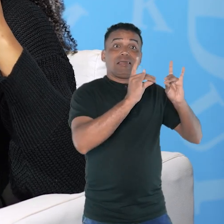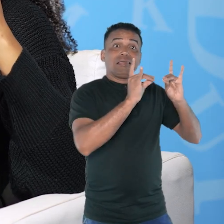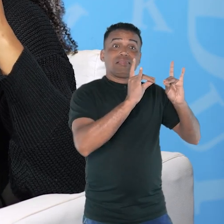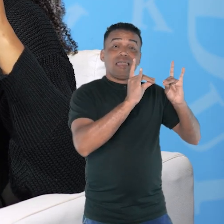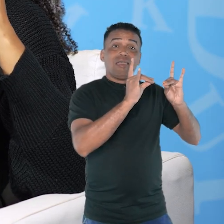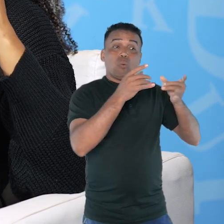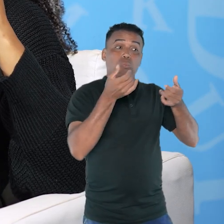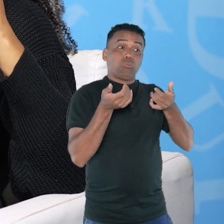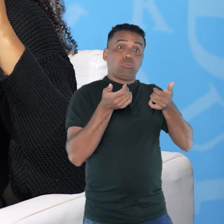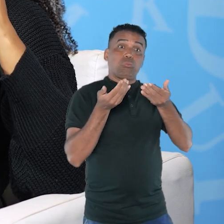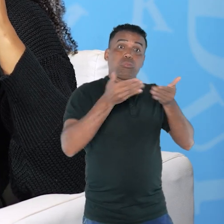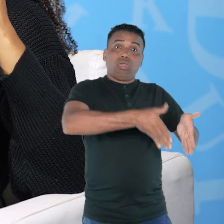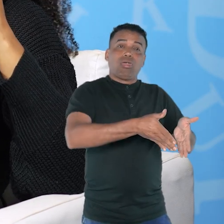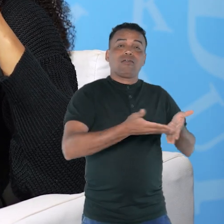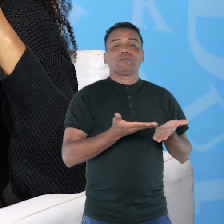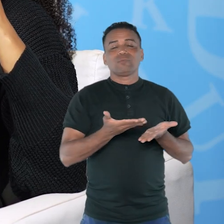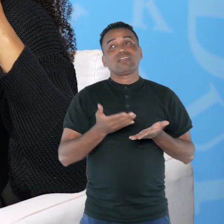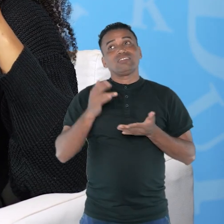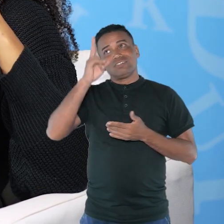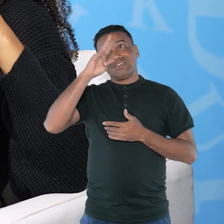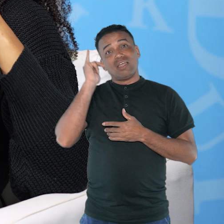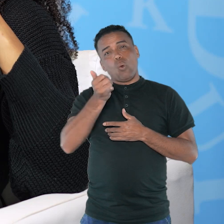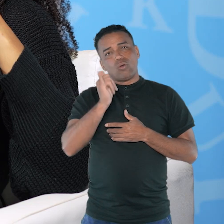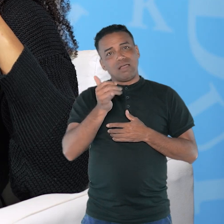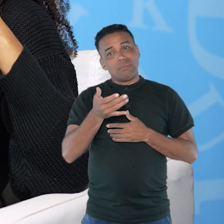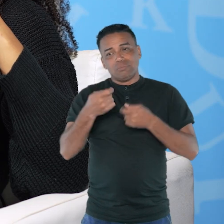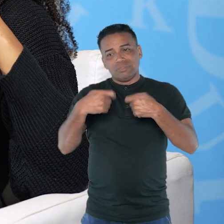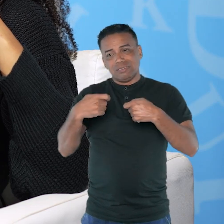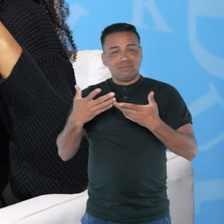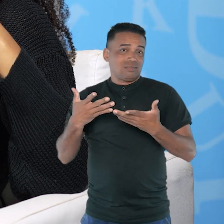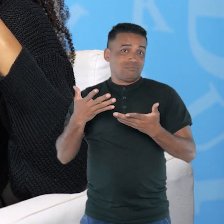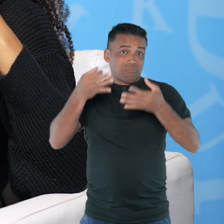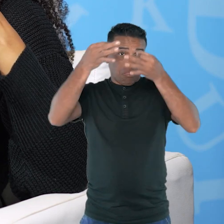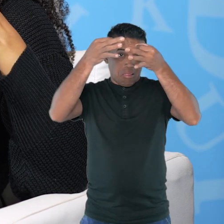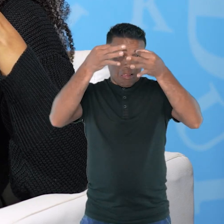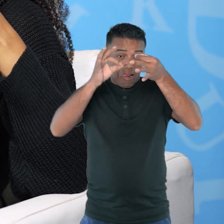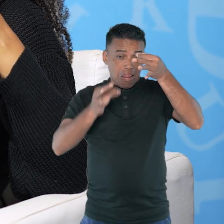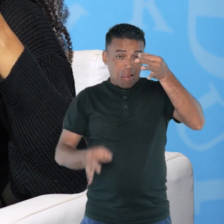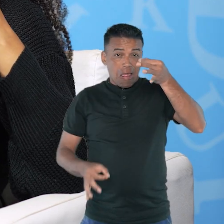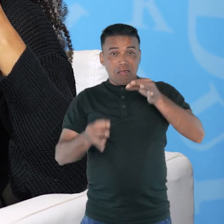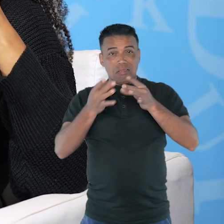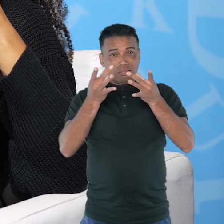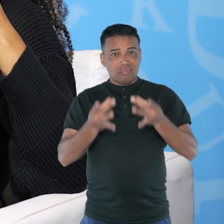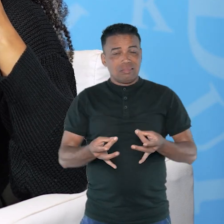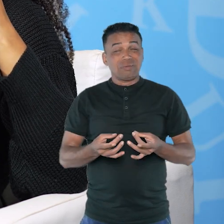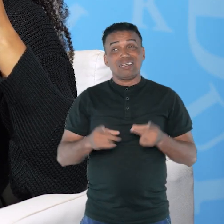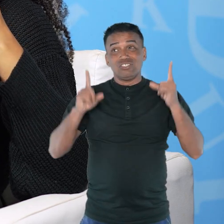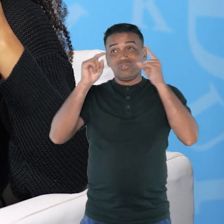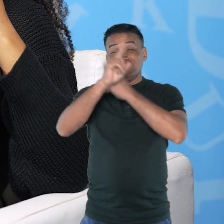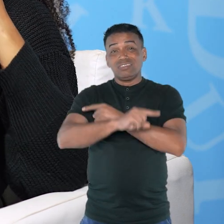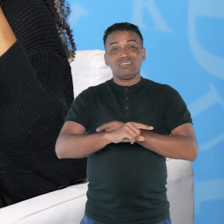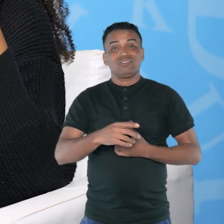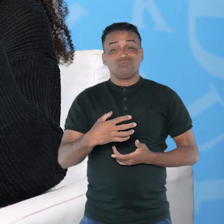que eu entendi que, às vezes, a gente quer contar uma coisa, a gente não precisa contar essa coisa. E aí é difícil, porque era